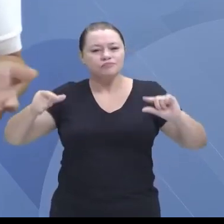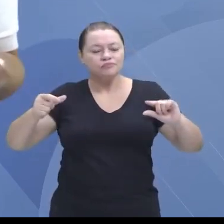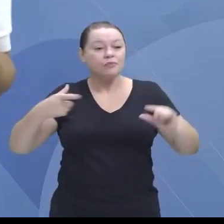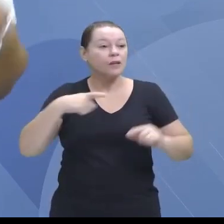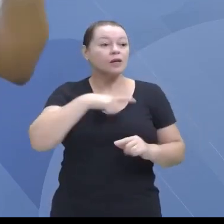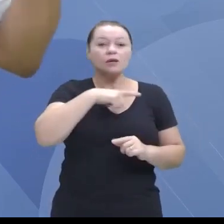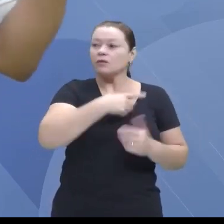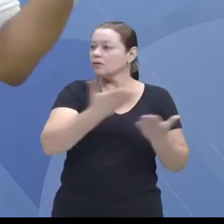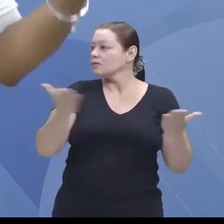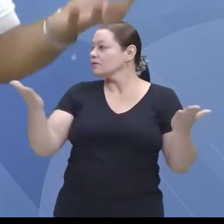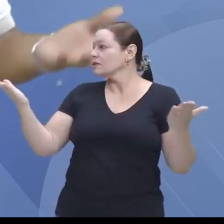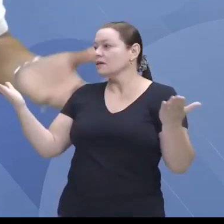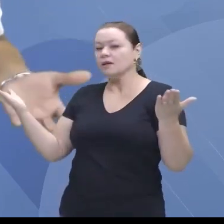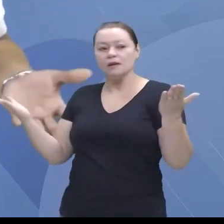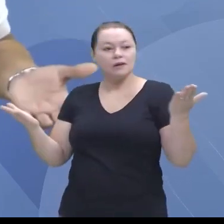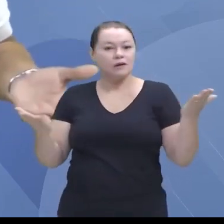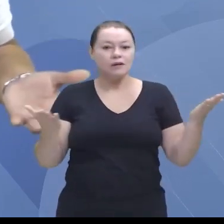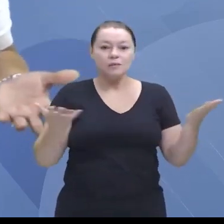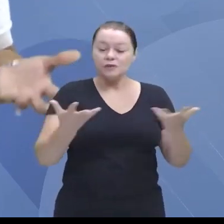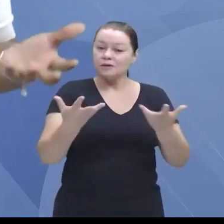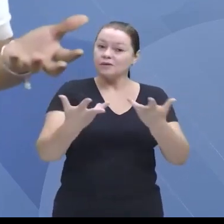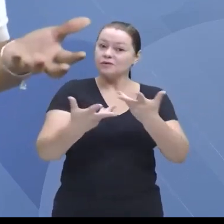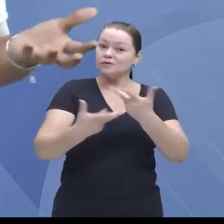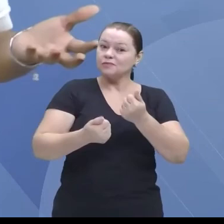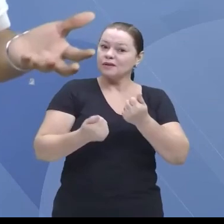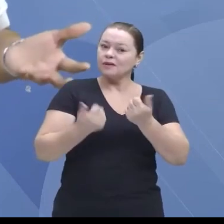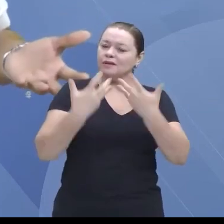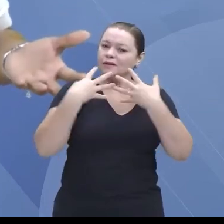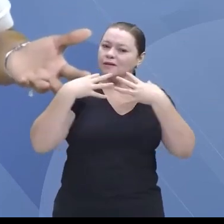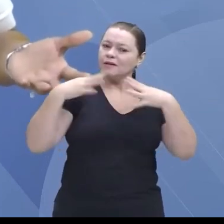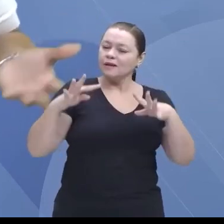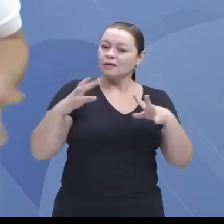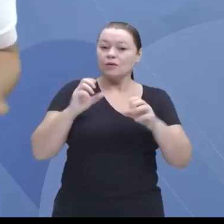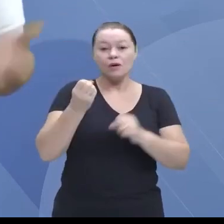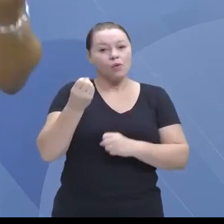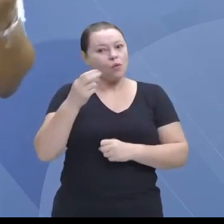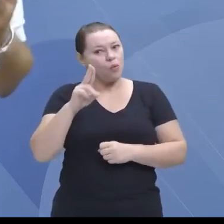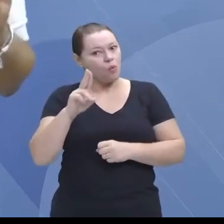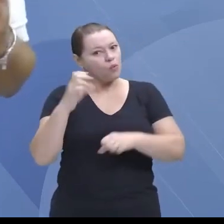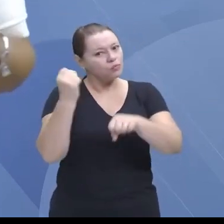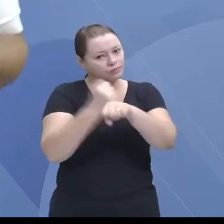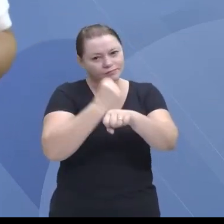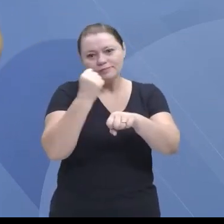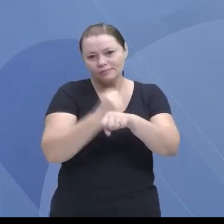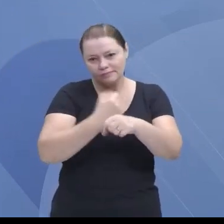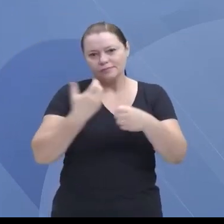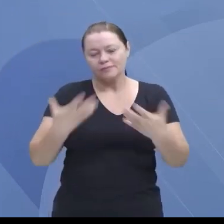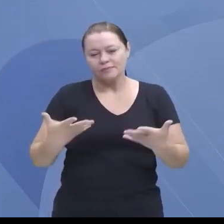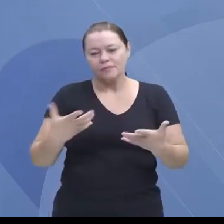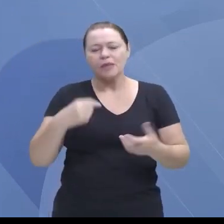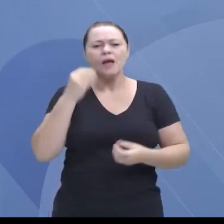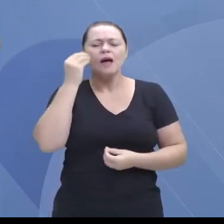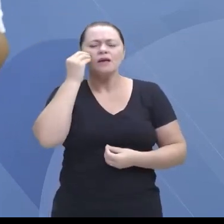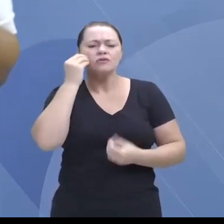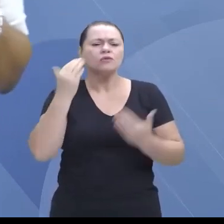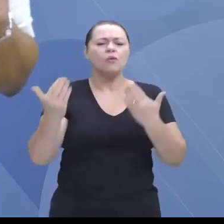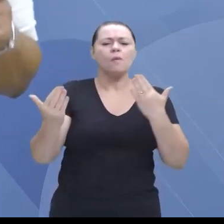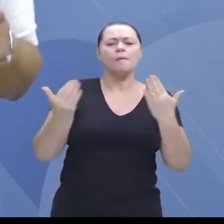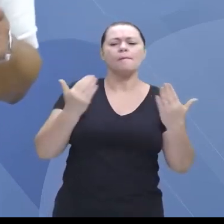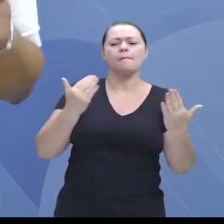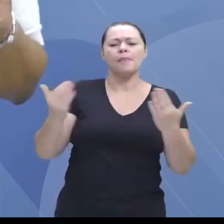redor, essas belezas naturais ou construídas. E analisa os tamanhos